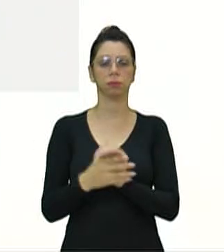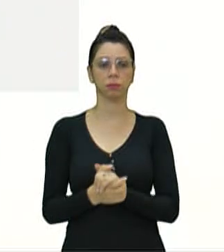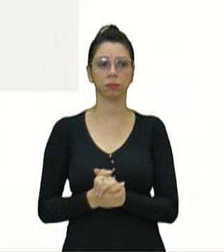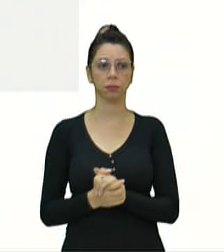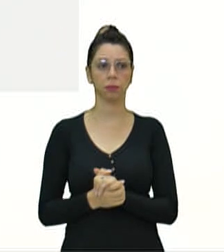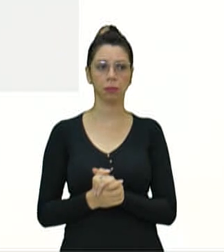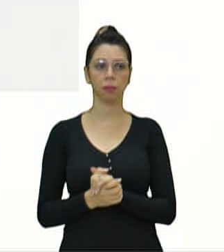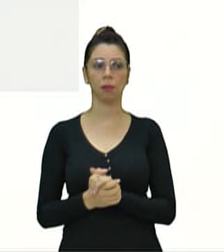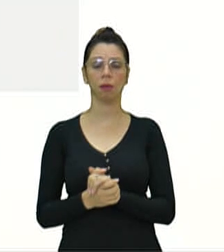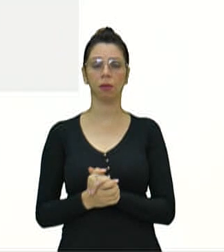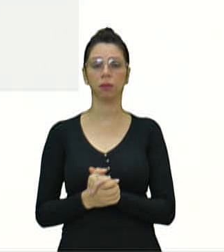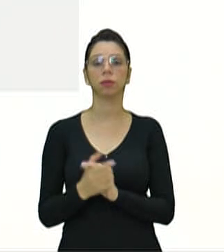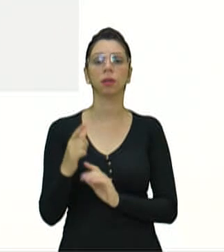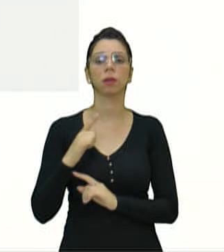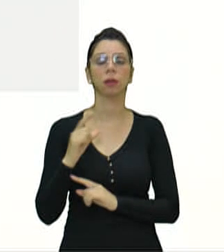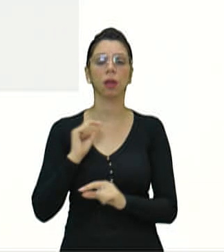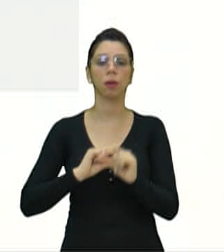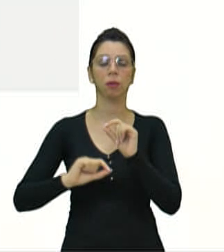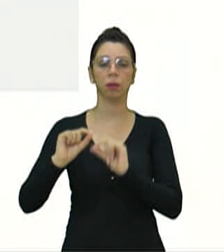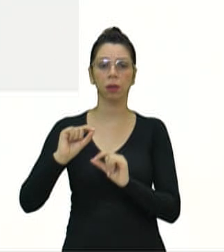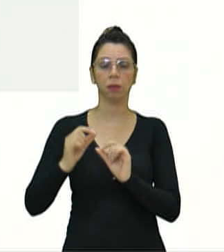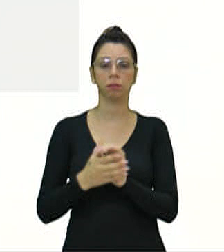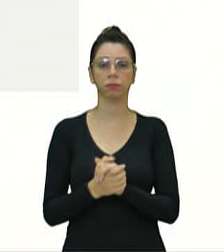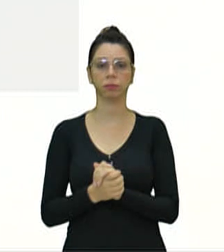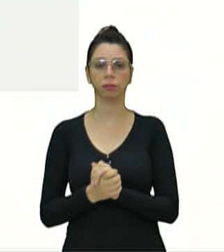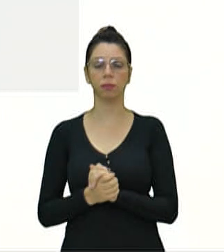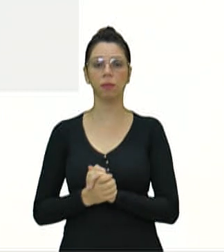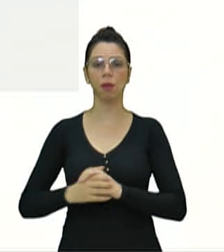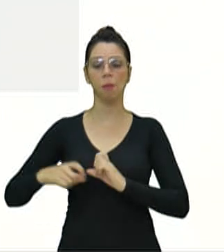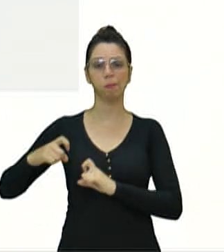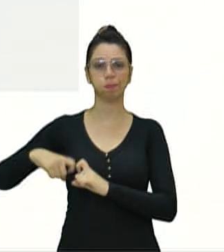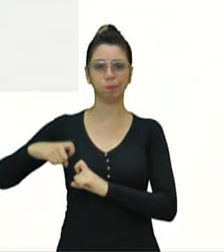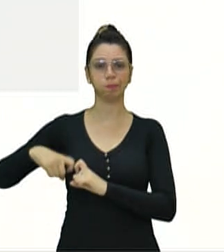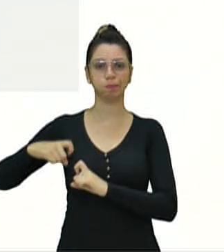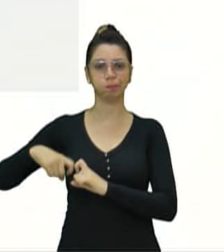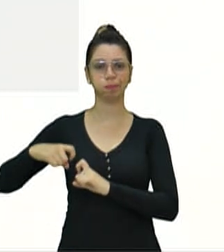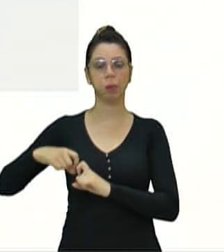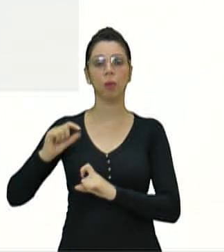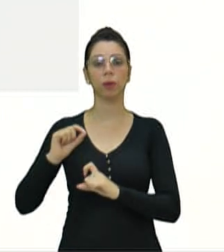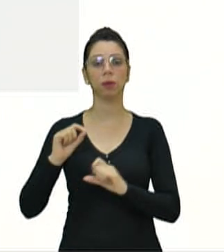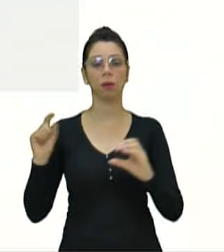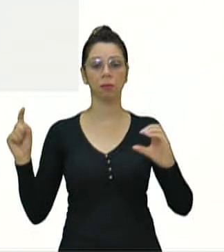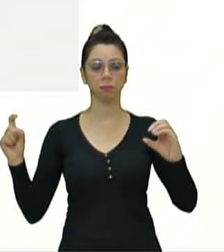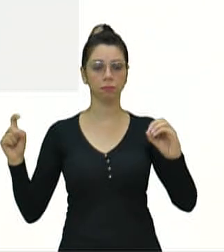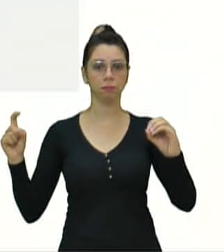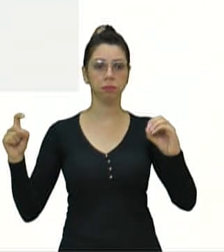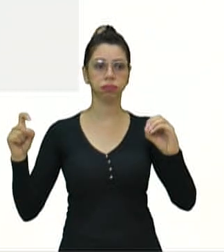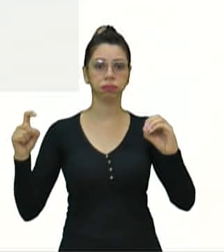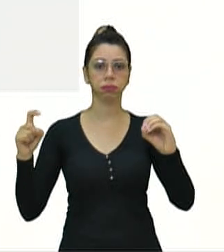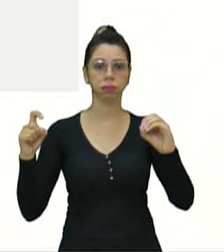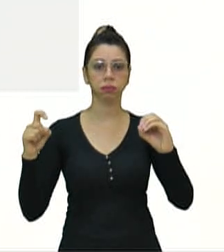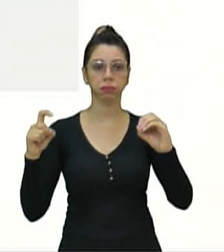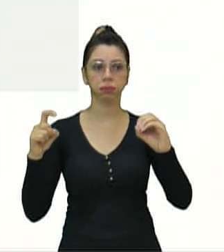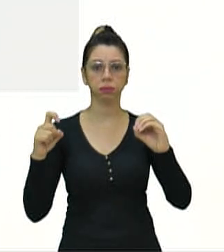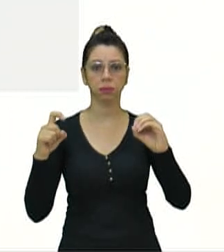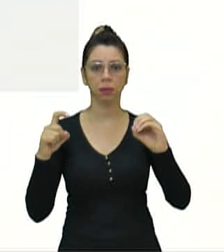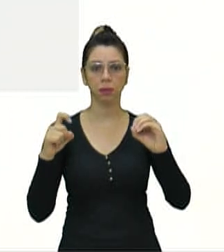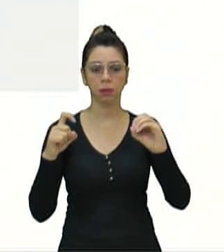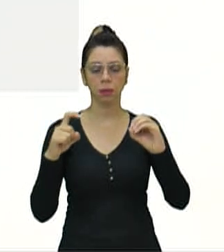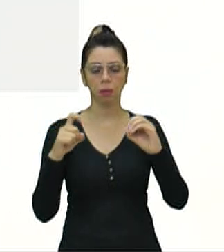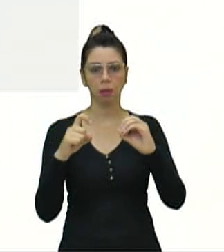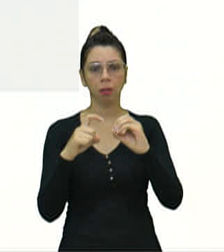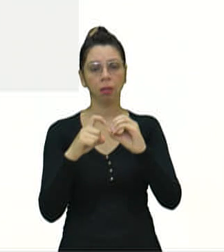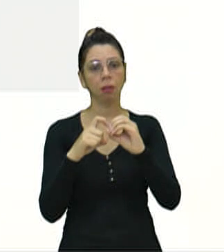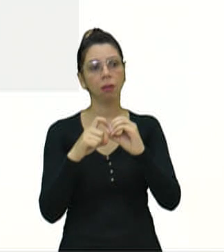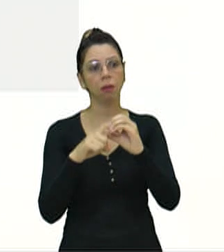nós temos dois tipos. Reprodução sexuada, ocorre pela fusão dos gametas, espermatozoide e óvulo no caso do animal,